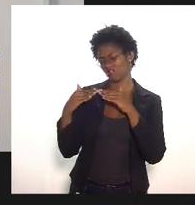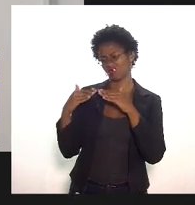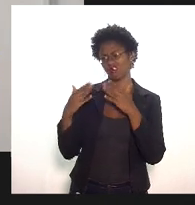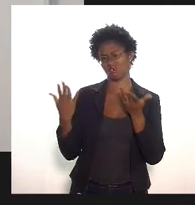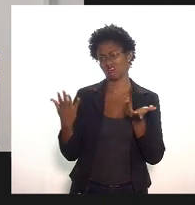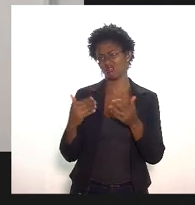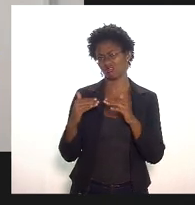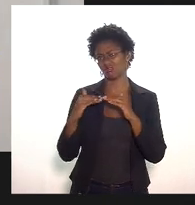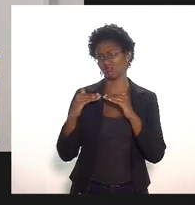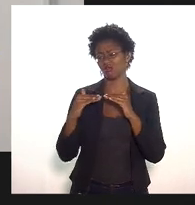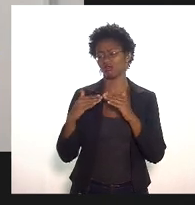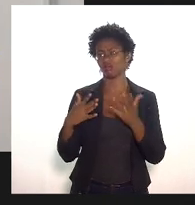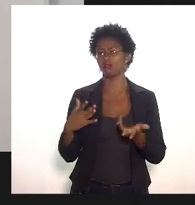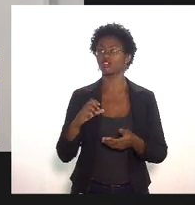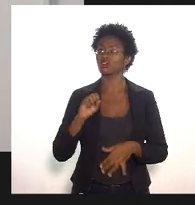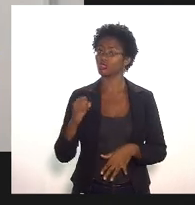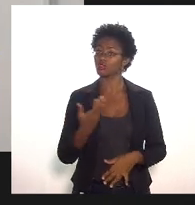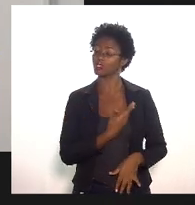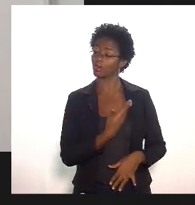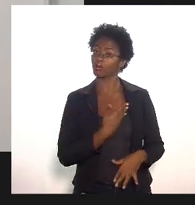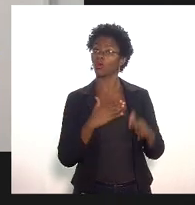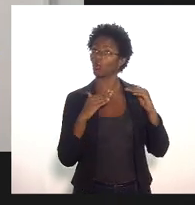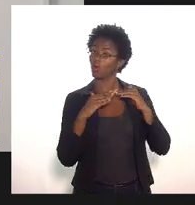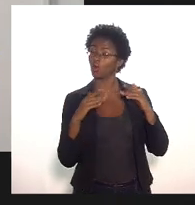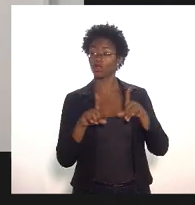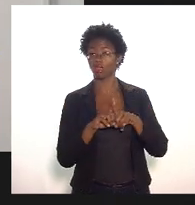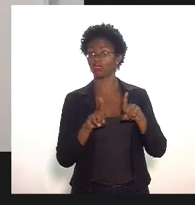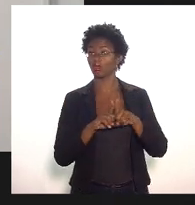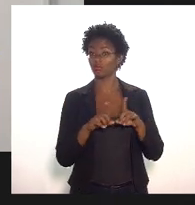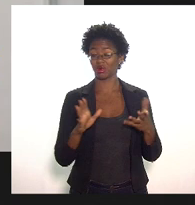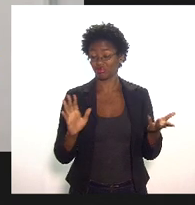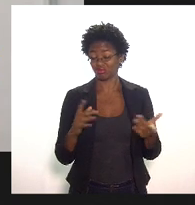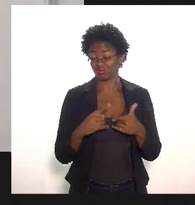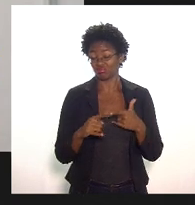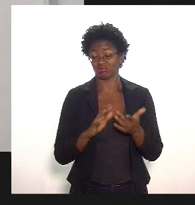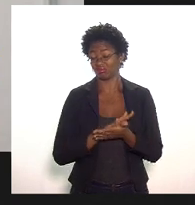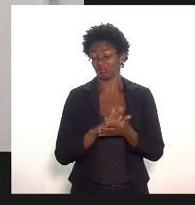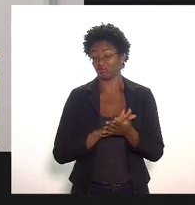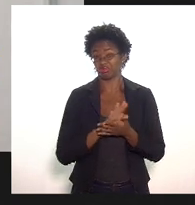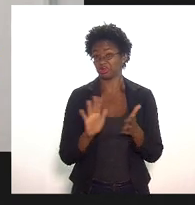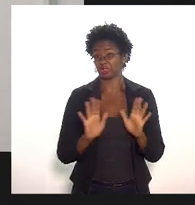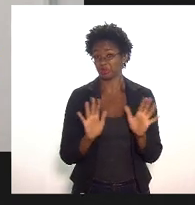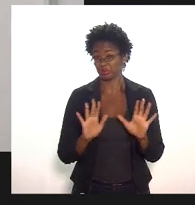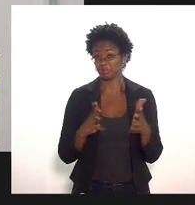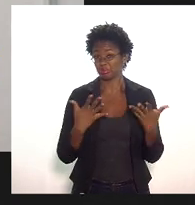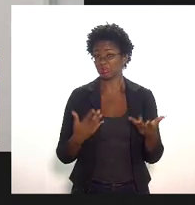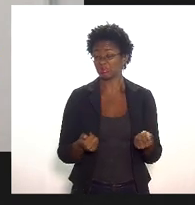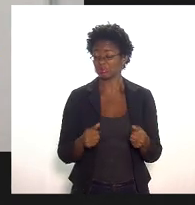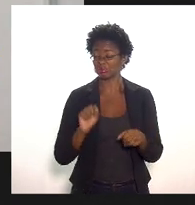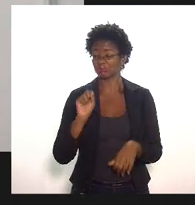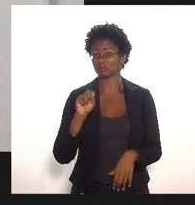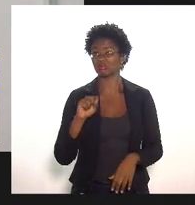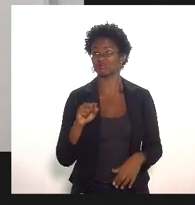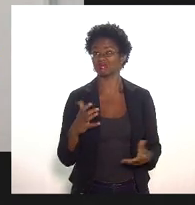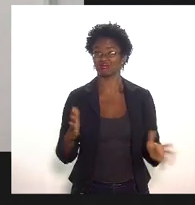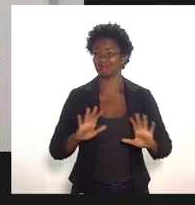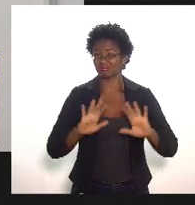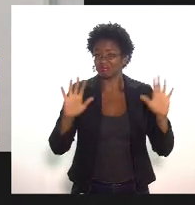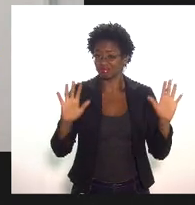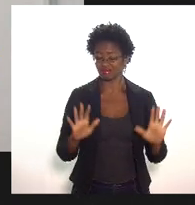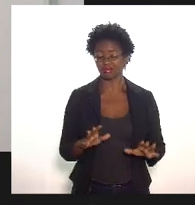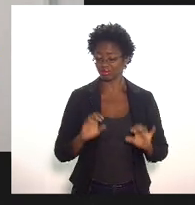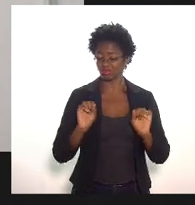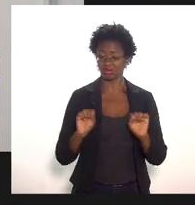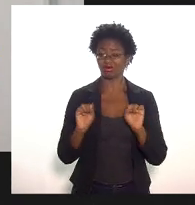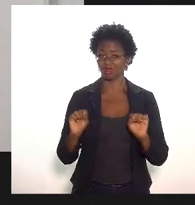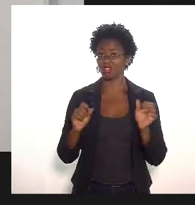suas ponderações, se os colegas também concordarem, não vejo problema nenhum, né, de estar estabelecendo